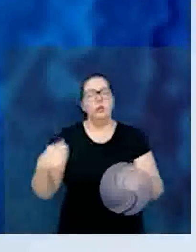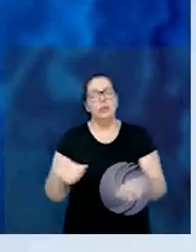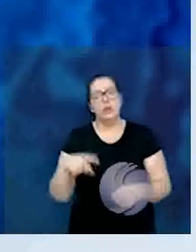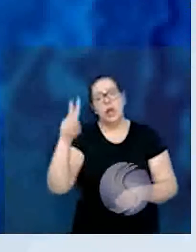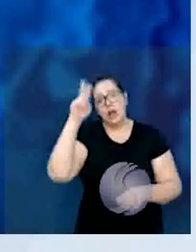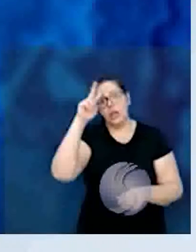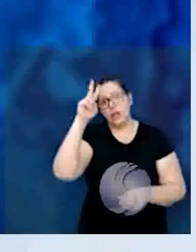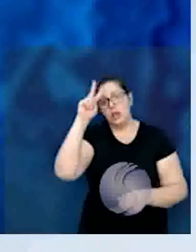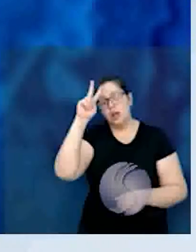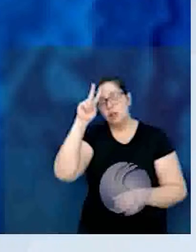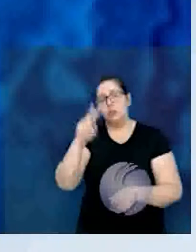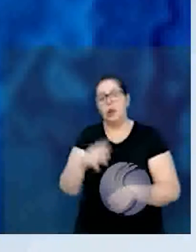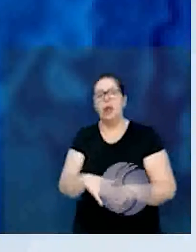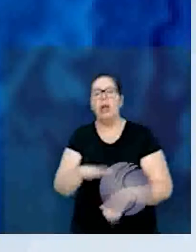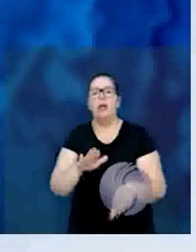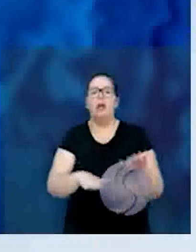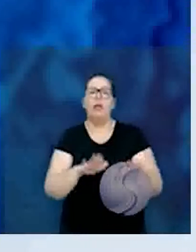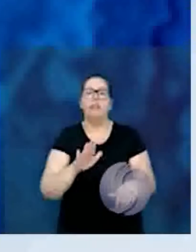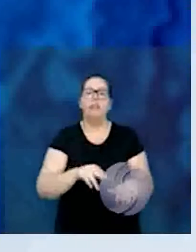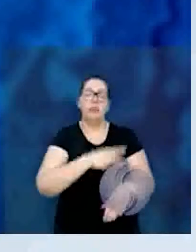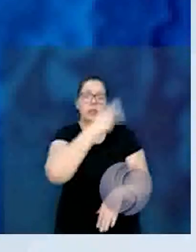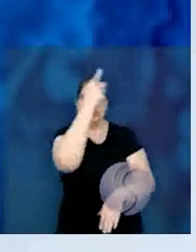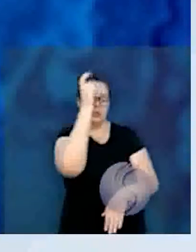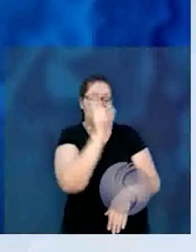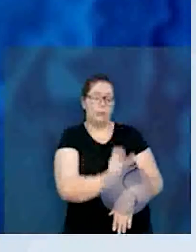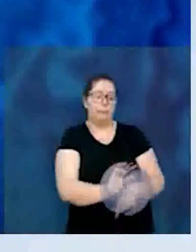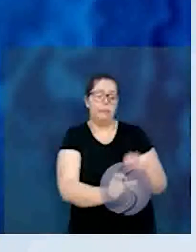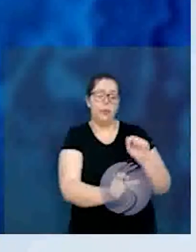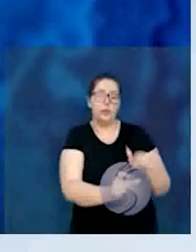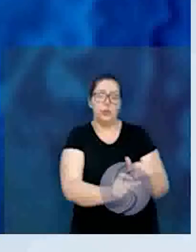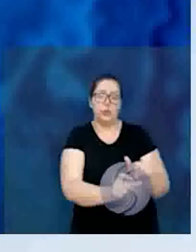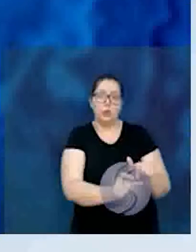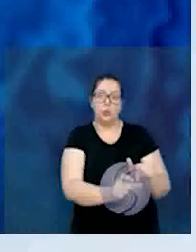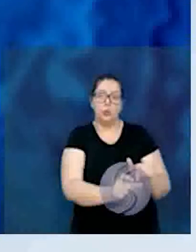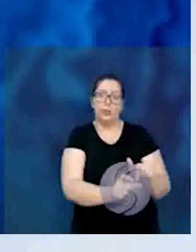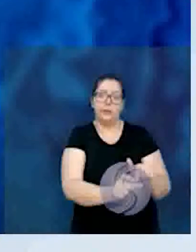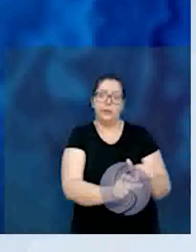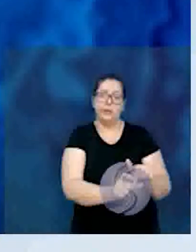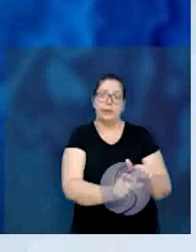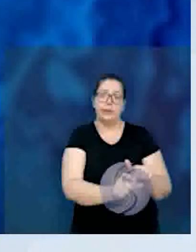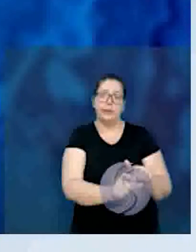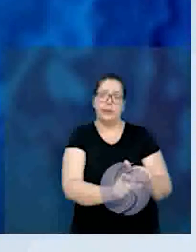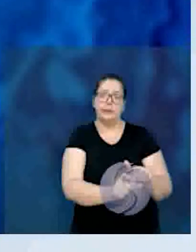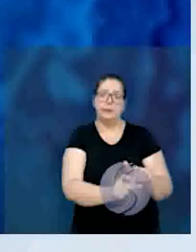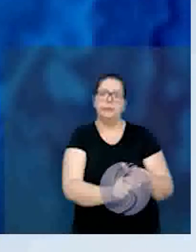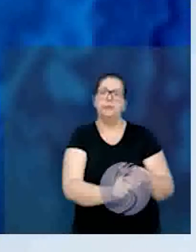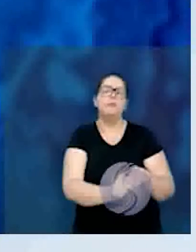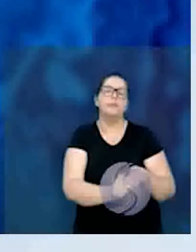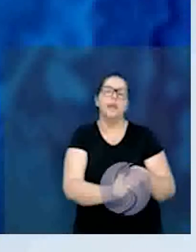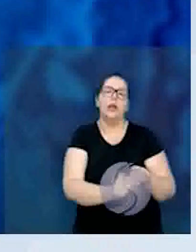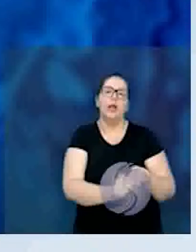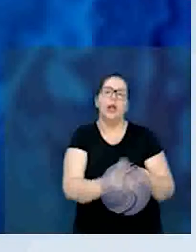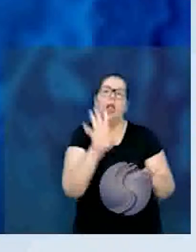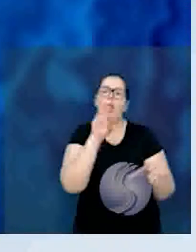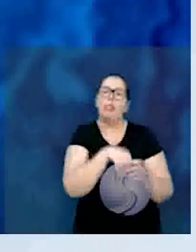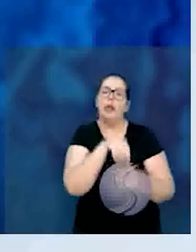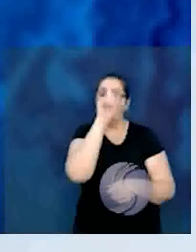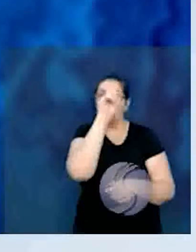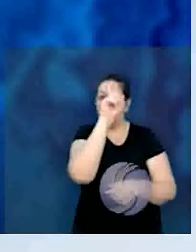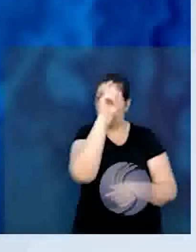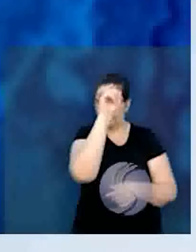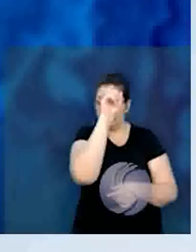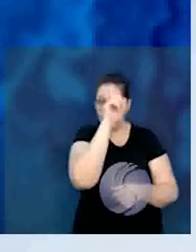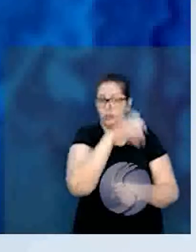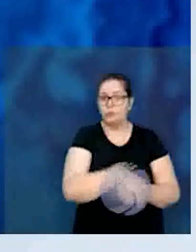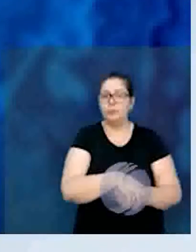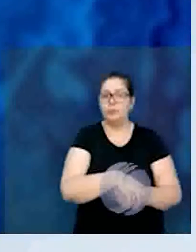também não quer dizer que a pessoa recebeu alta. É que nós recebemos o exame e o exame disse que ele não está com coronavírus. Então, ele